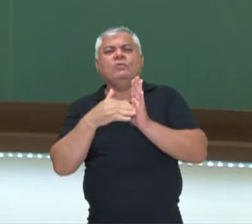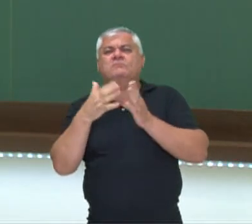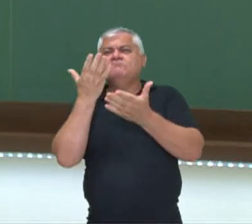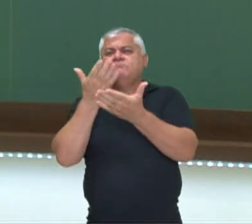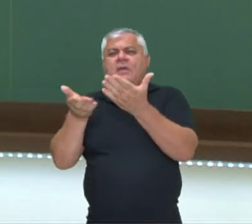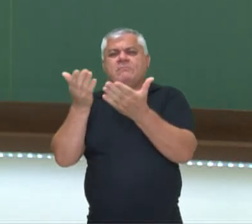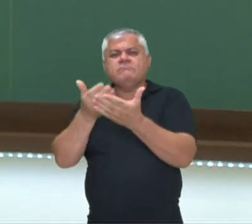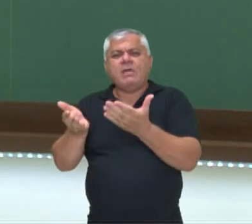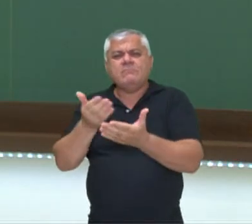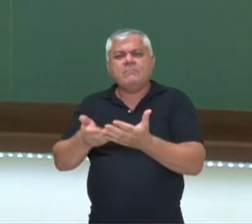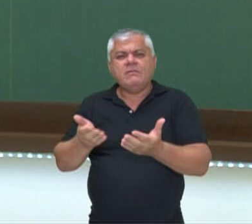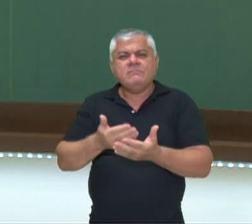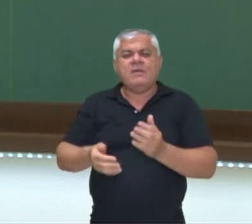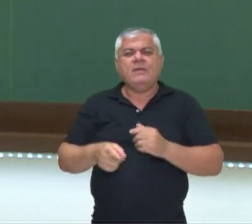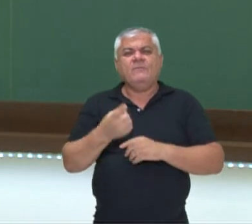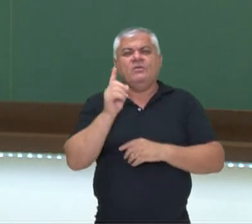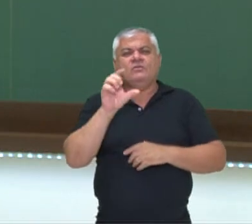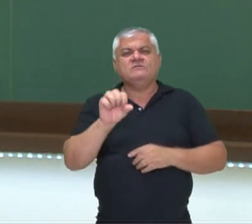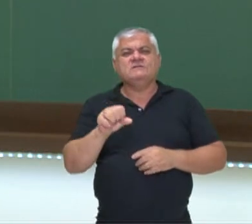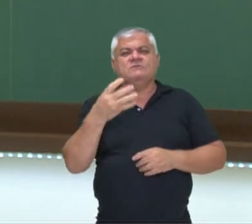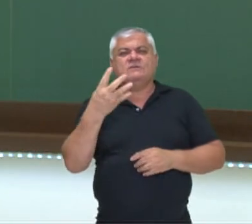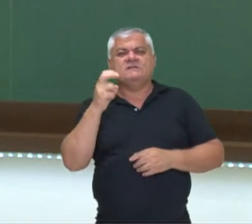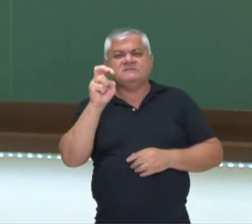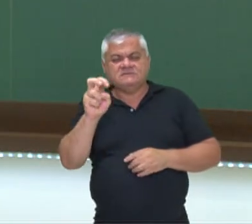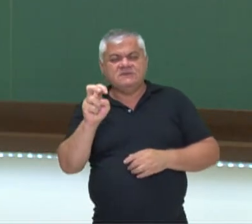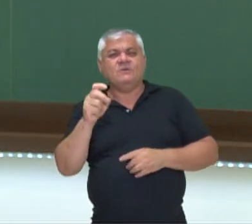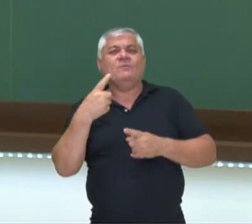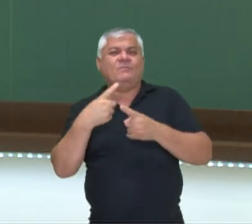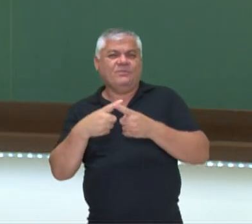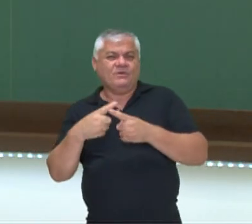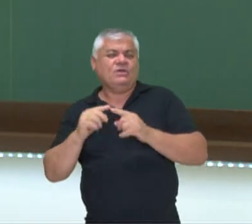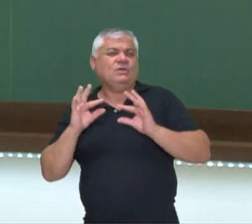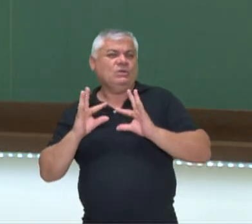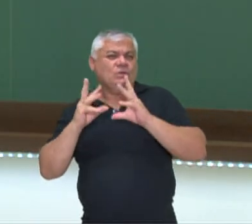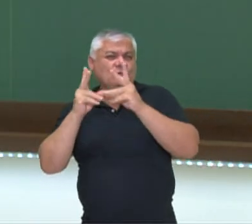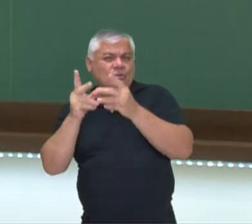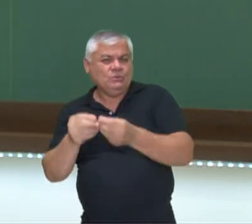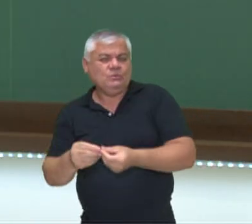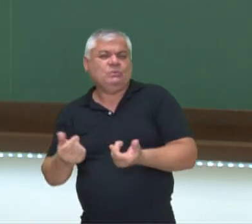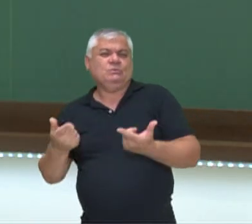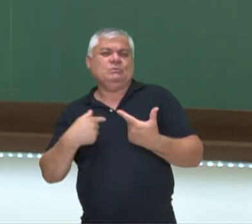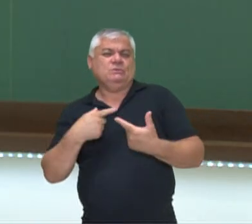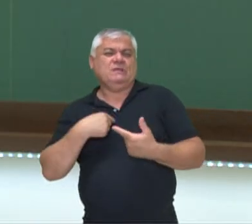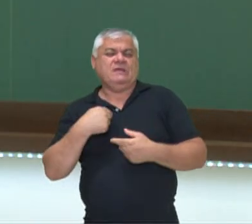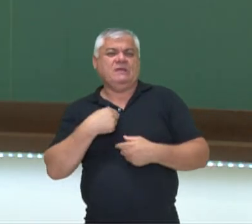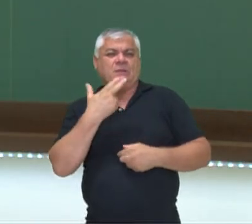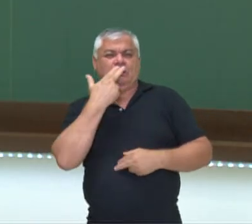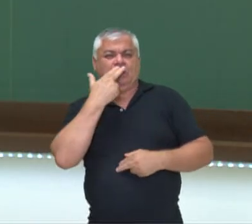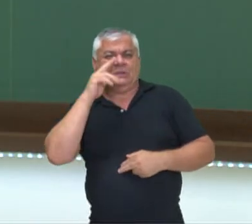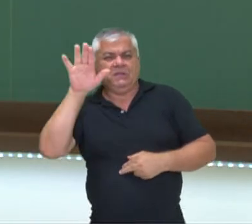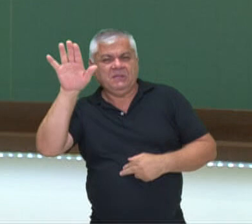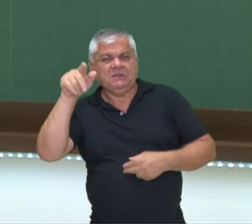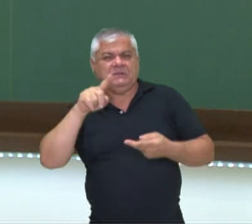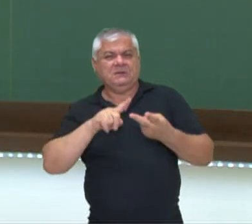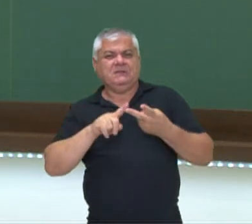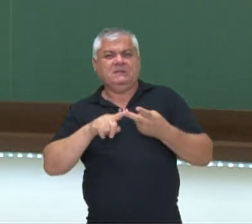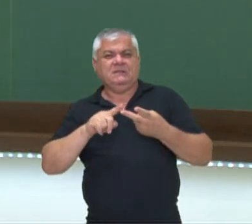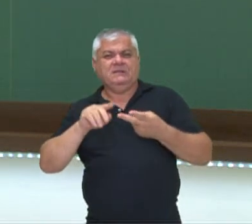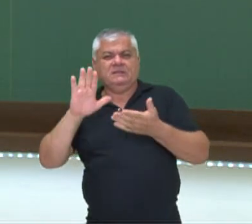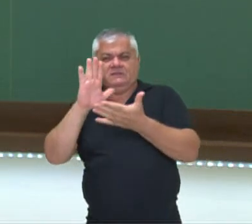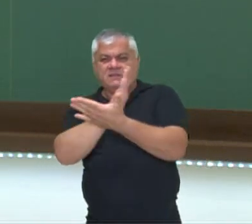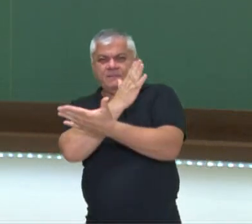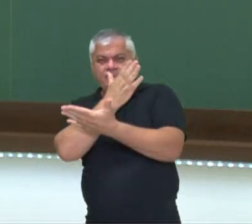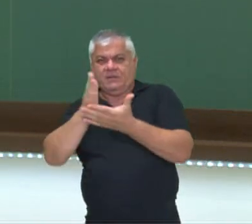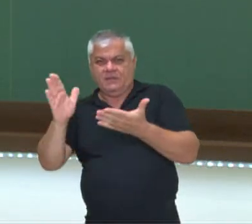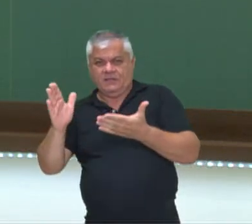derrotada na Segunda Guerra Mundial, embebida por todo aquele aspecto relacionado ao nazismo. A Alemanha foi dividida. Foi